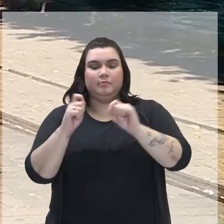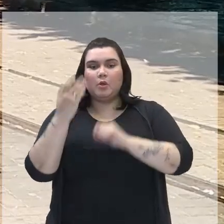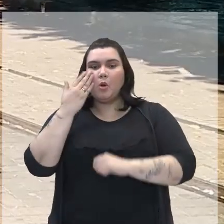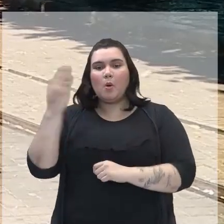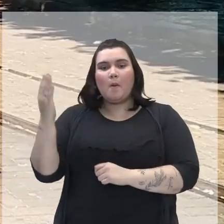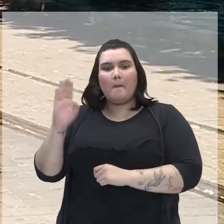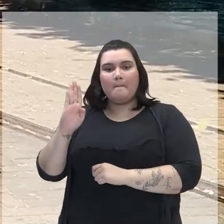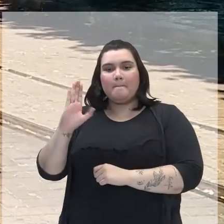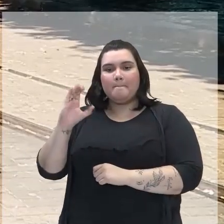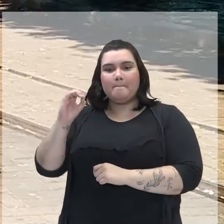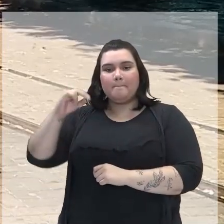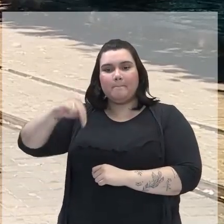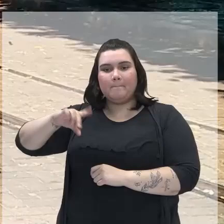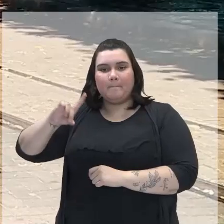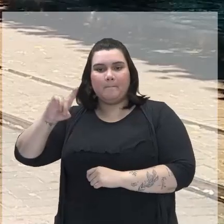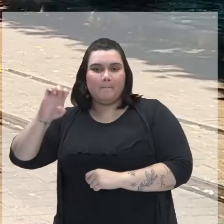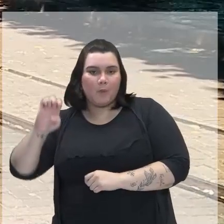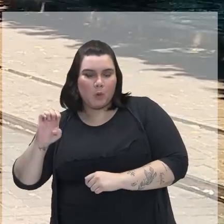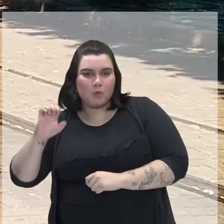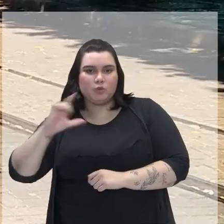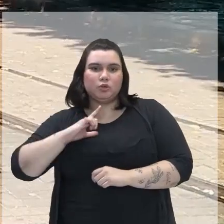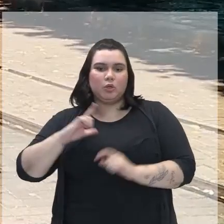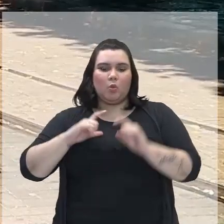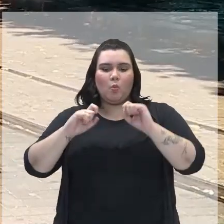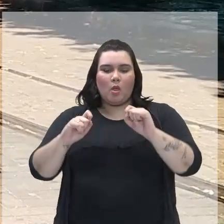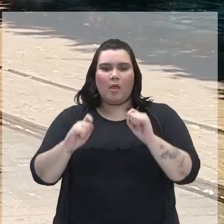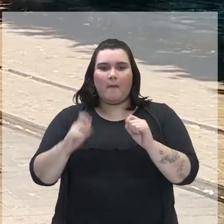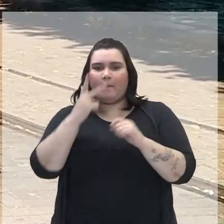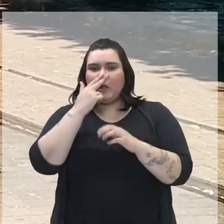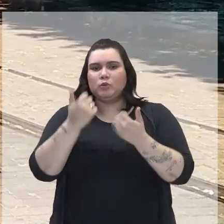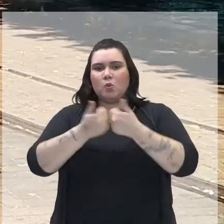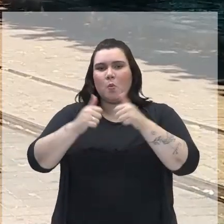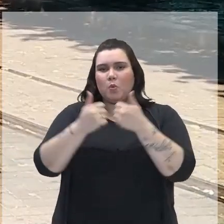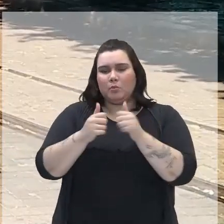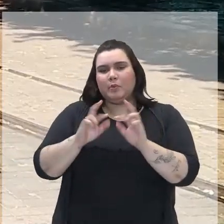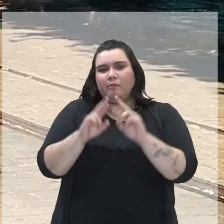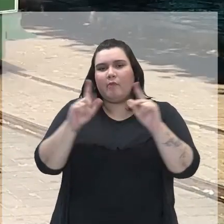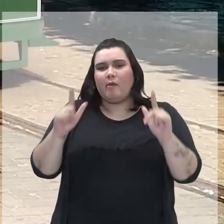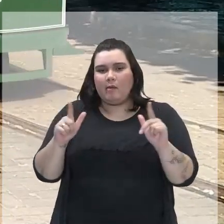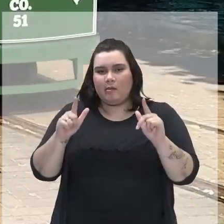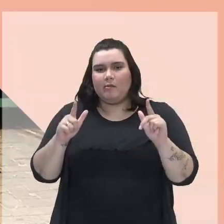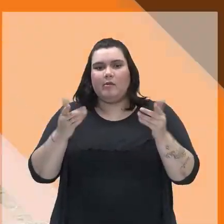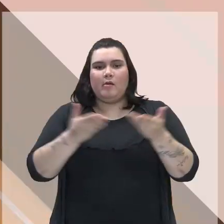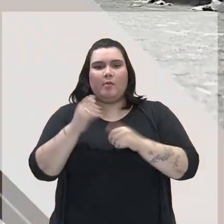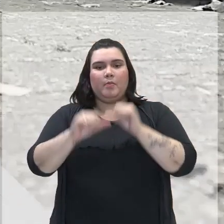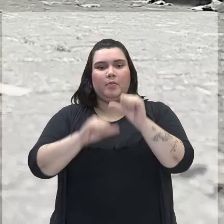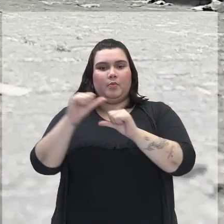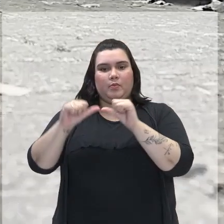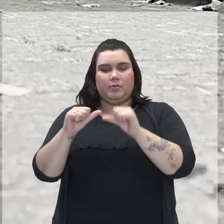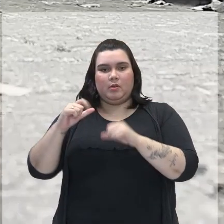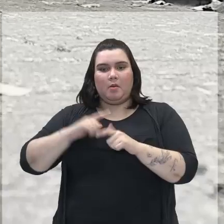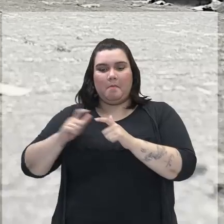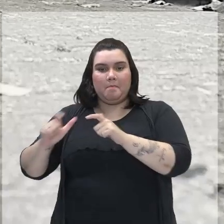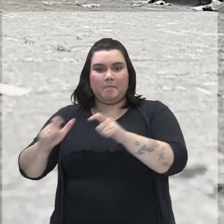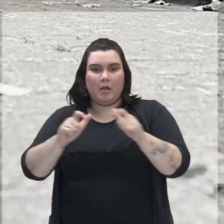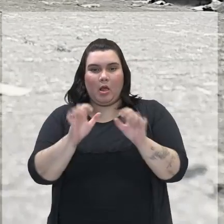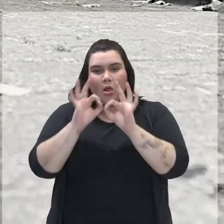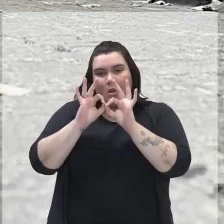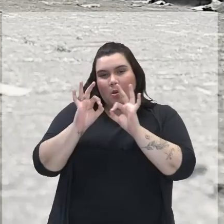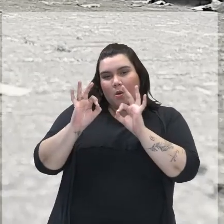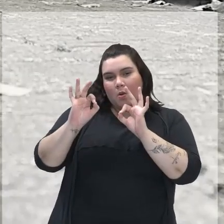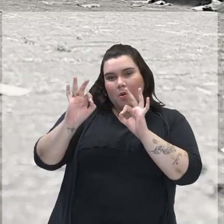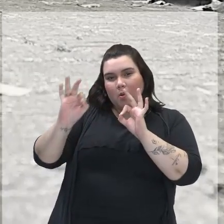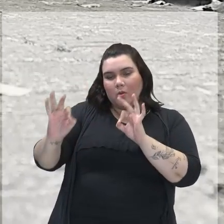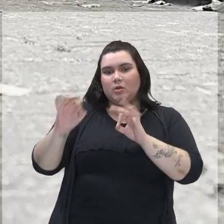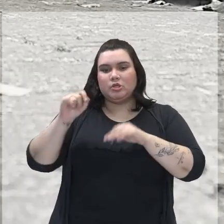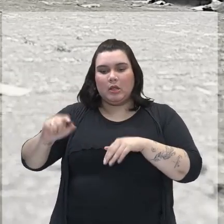bonde elétrico, que terminava por mudar a dinâmica de transporte dentro da cidade, que agora interligava os bairros mais distantes por onde o